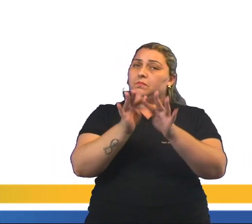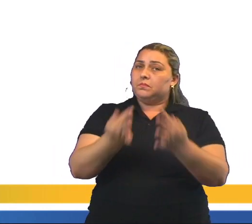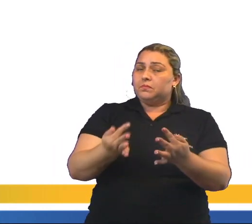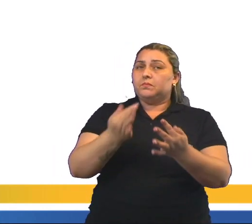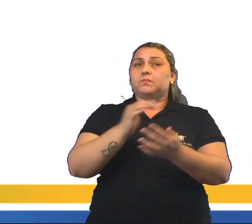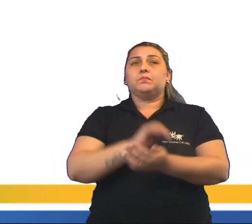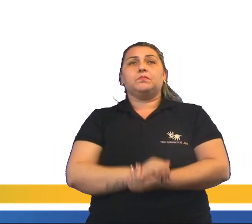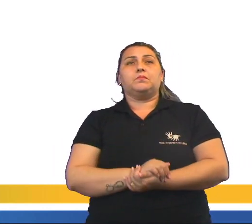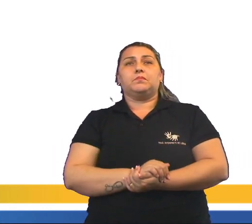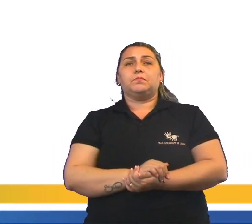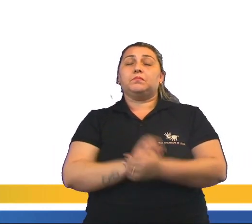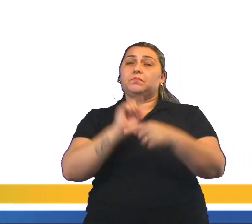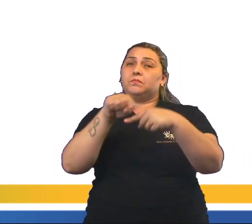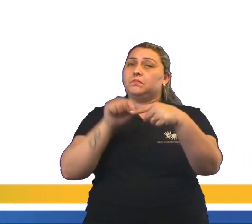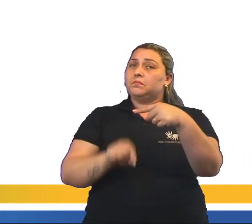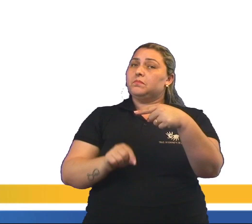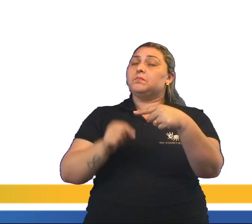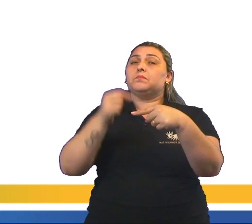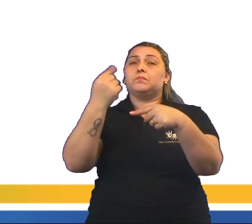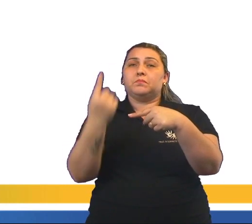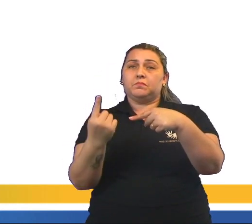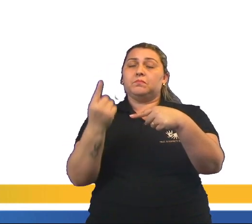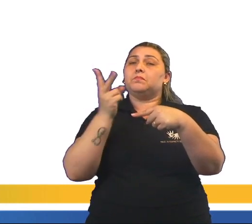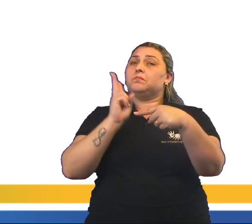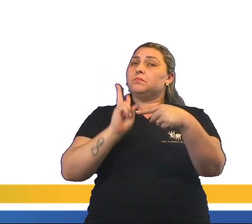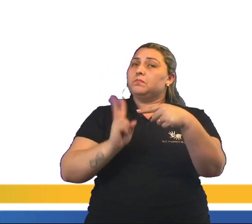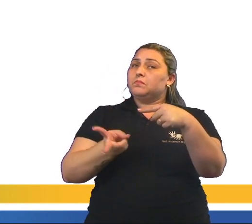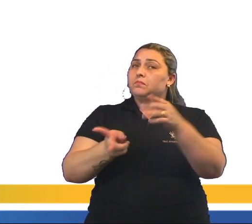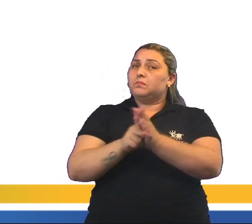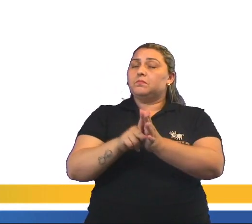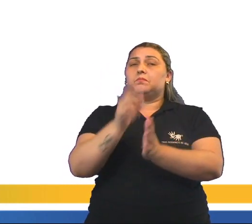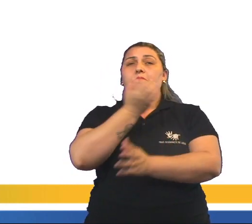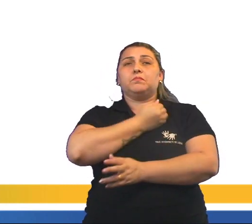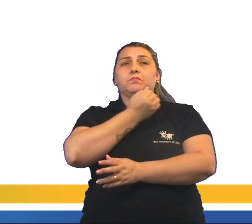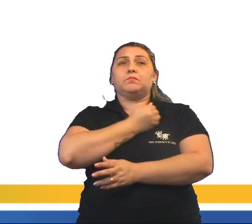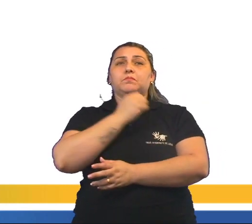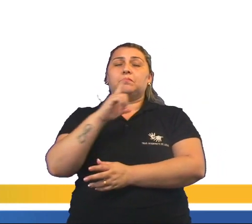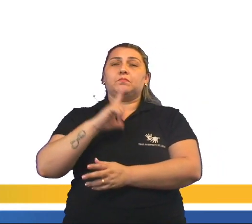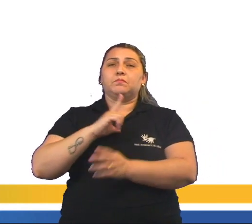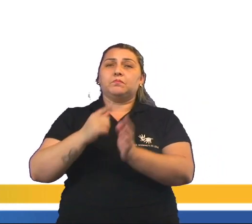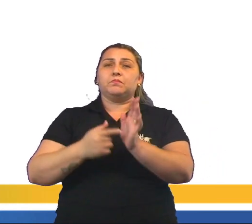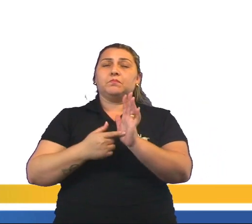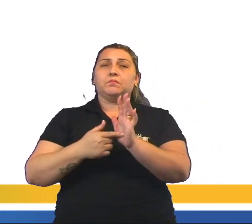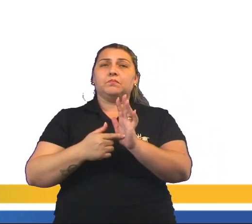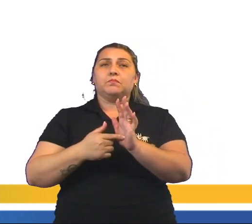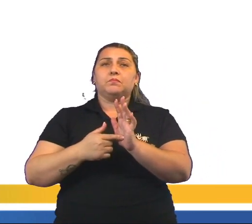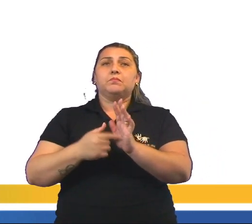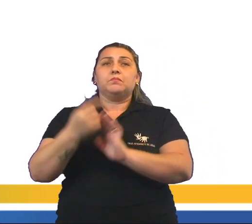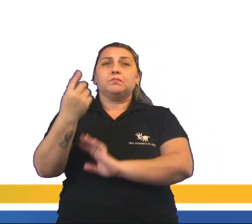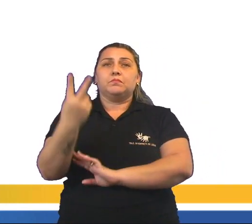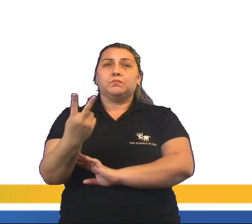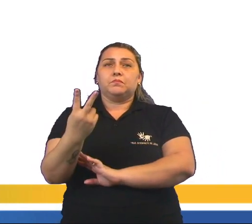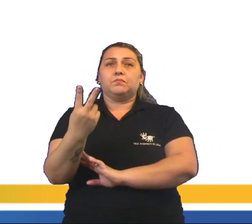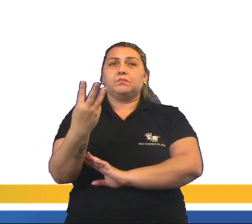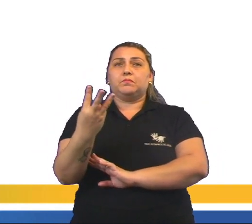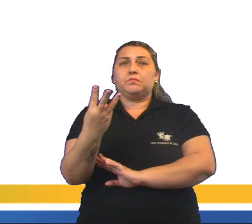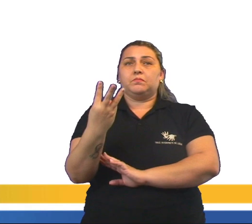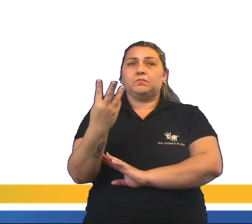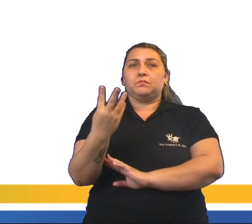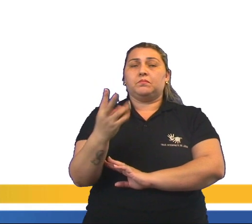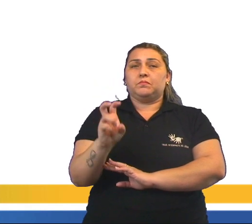simples seriam aqueles que só são divididos por 1 e por ele mesmo e aí nós temos a demonstração 2